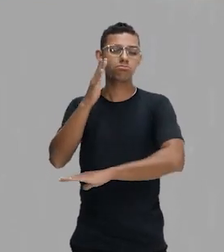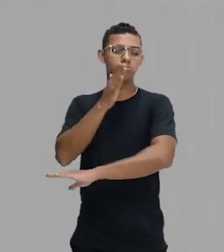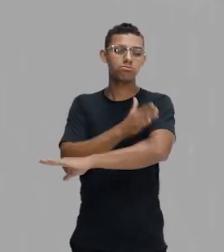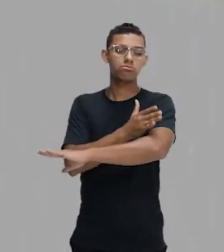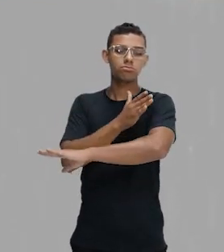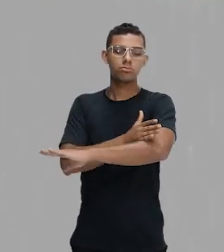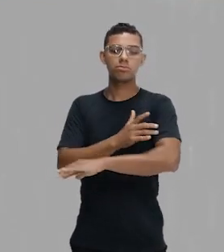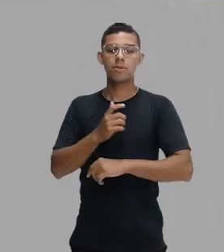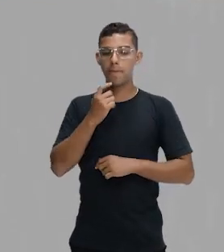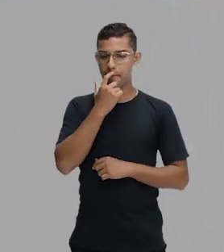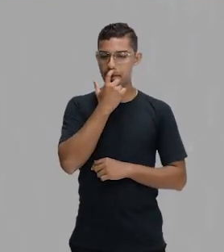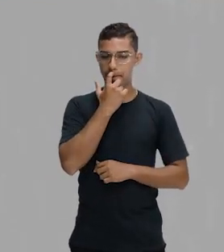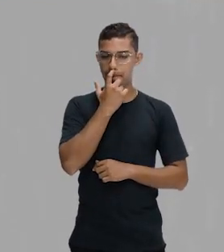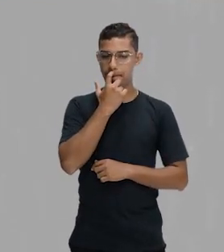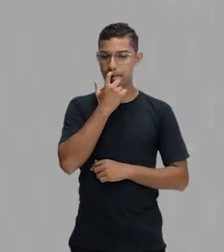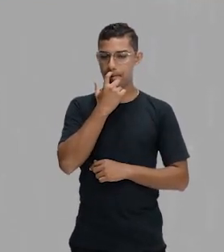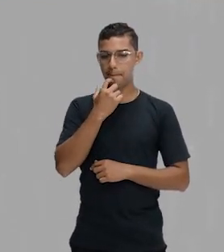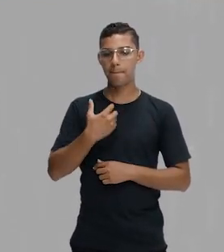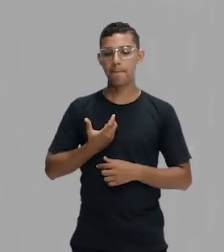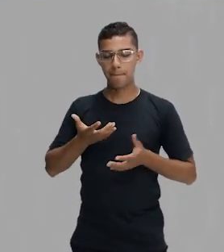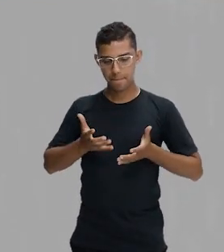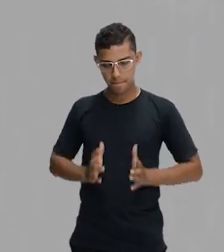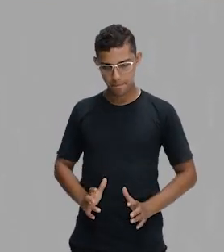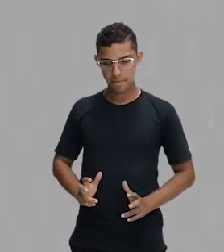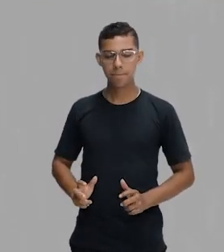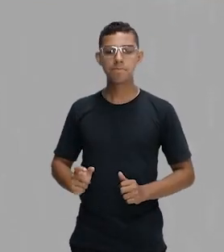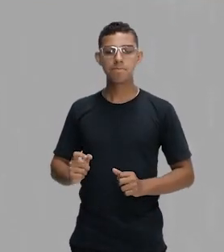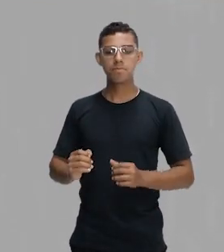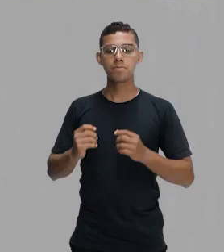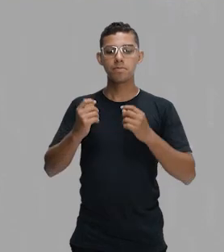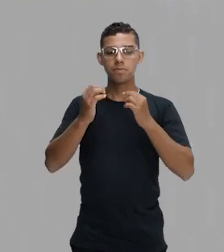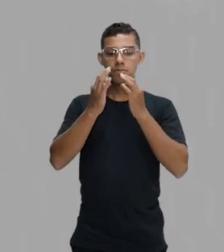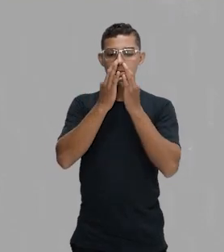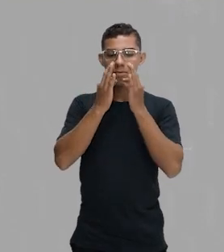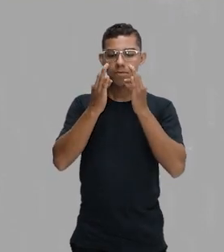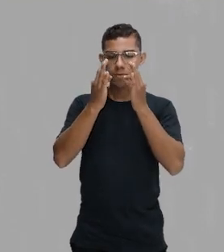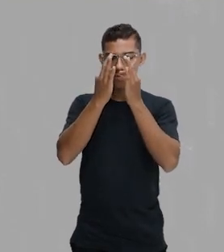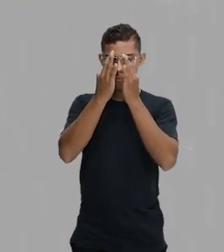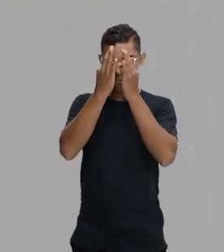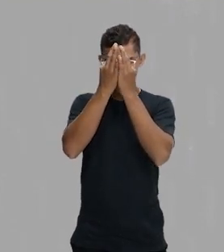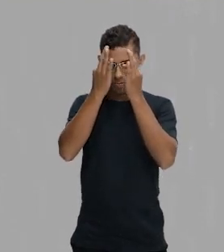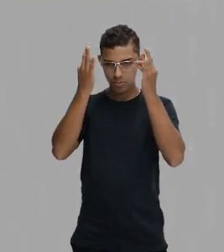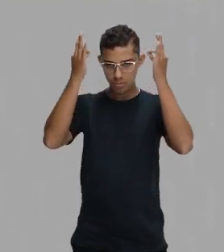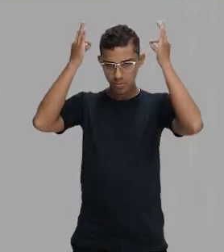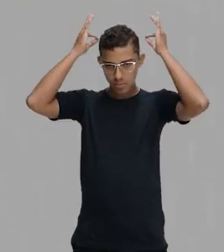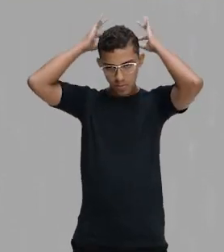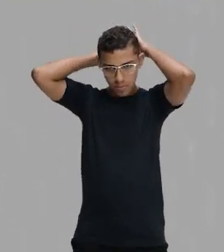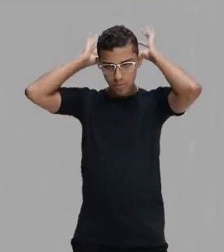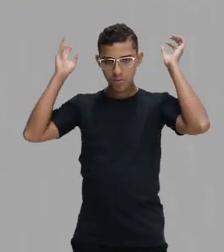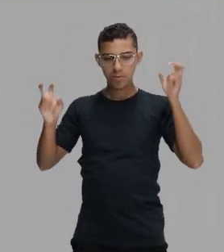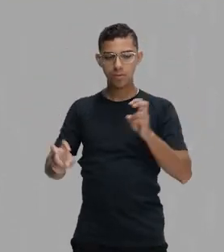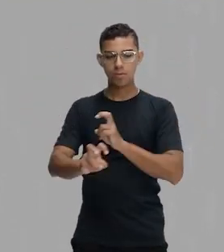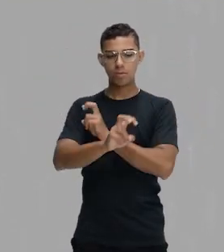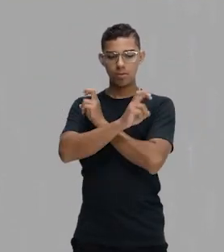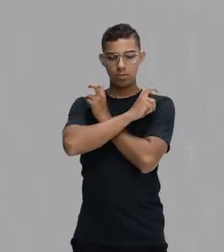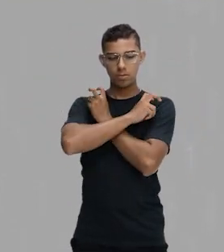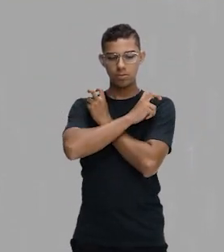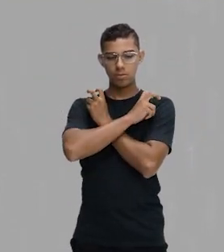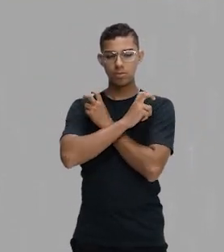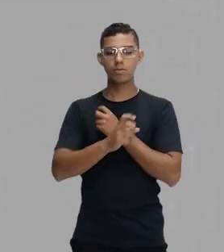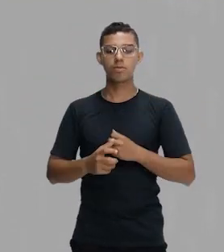certo? Ele era grego-egípcio, com cidadania romana, e vivia em